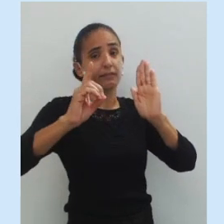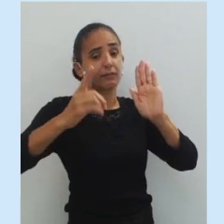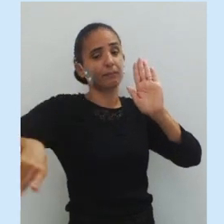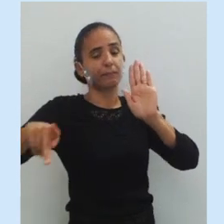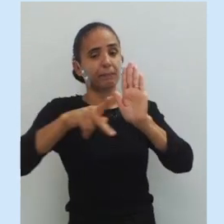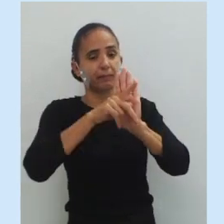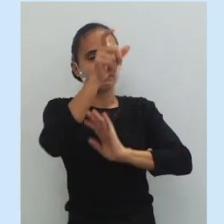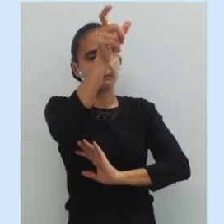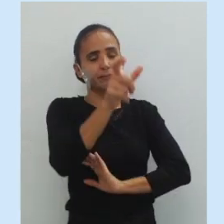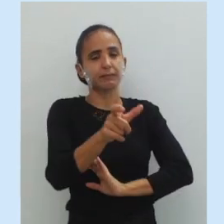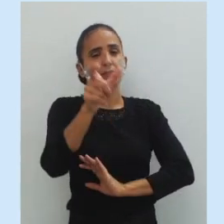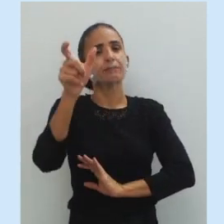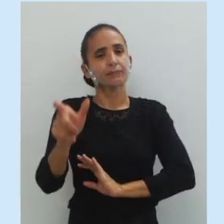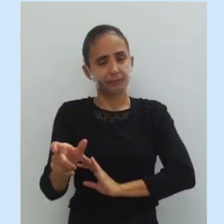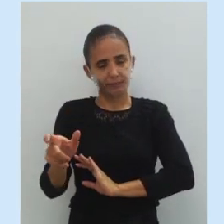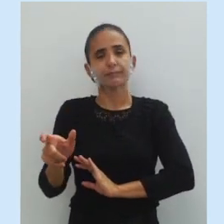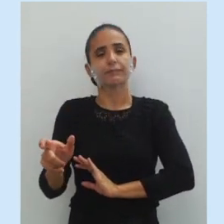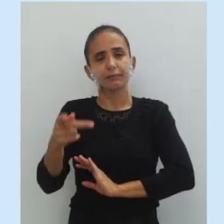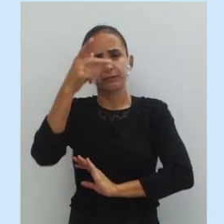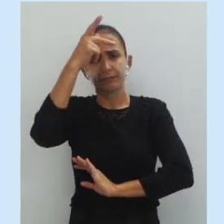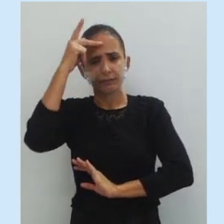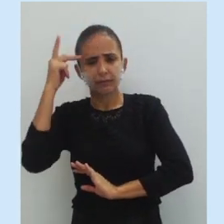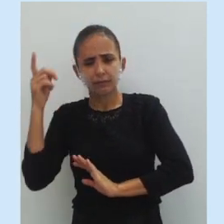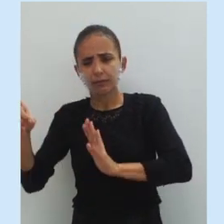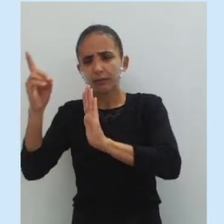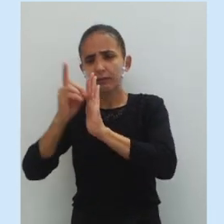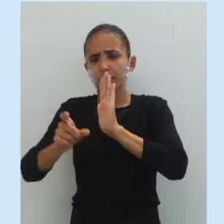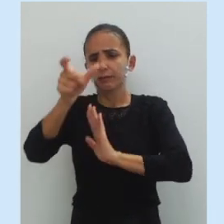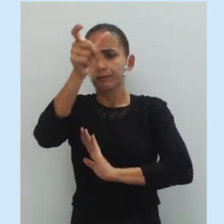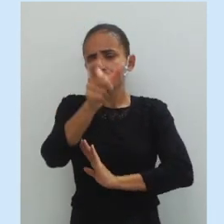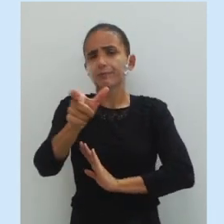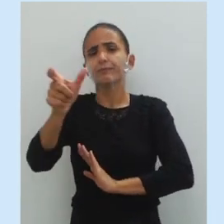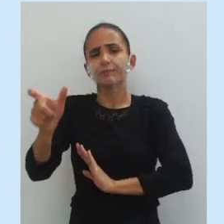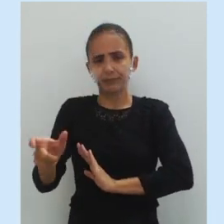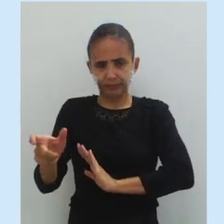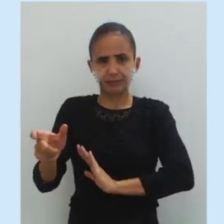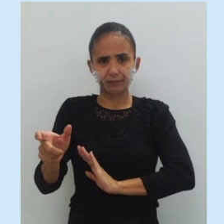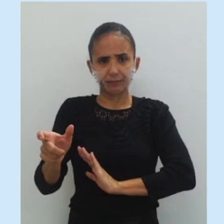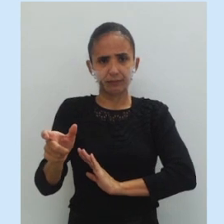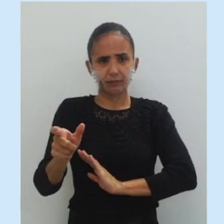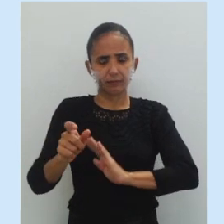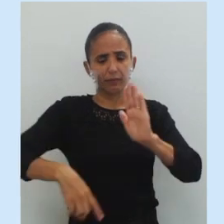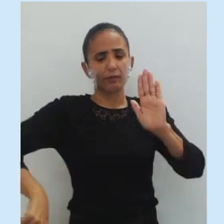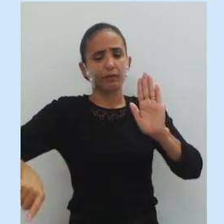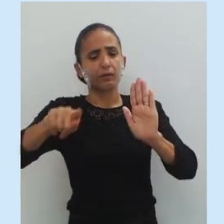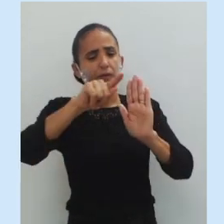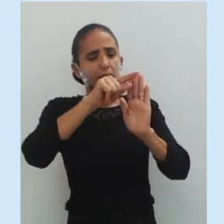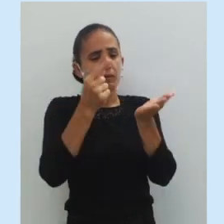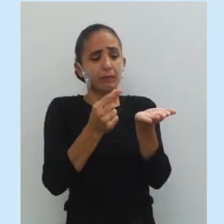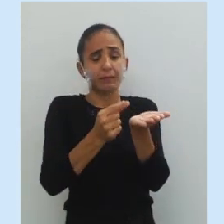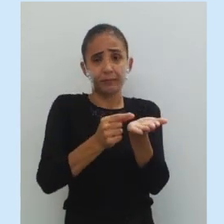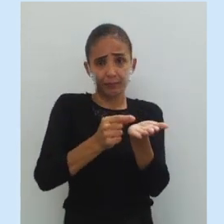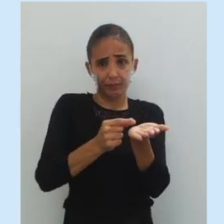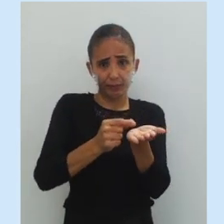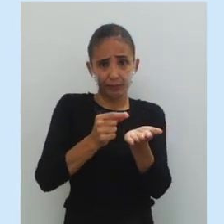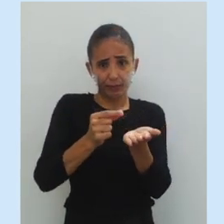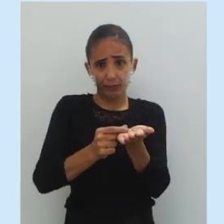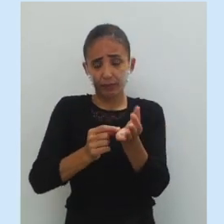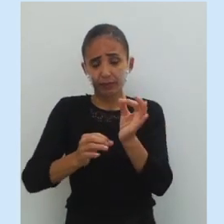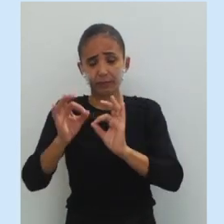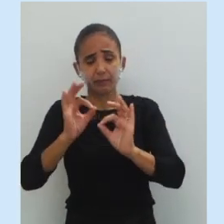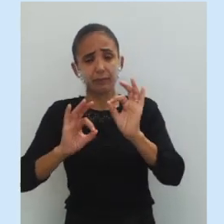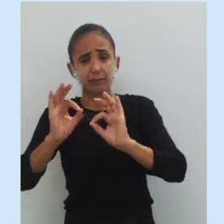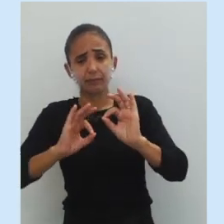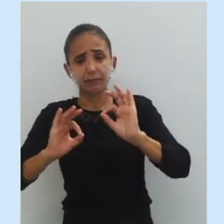estou falando de direito do autor, direitos conexos, programas de computador. Se fala